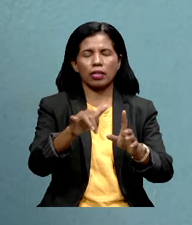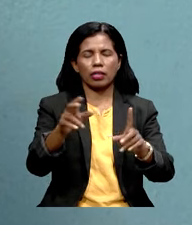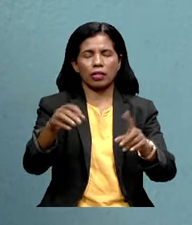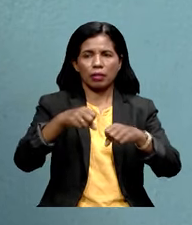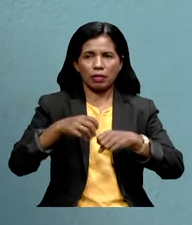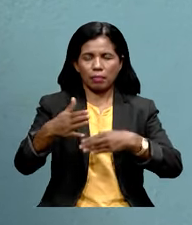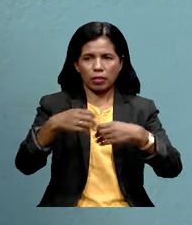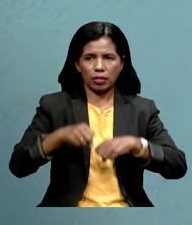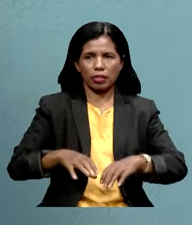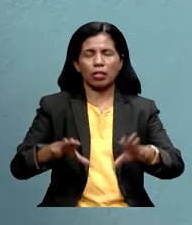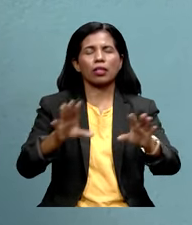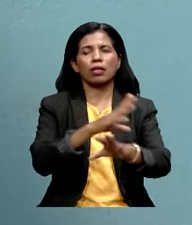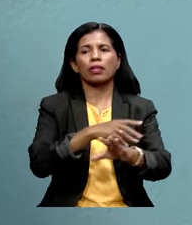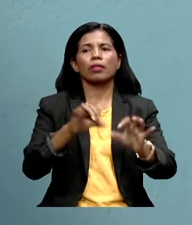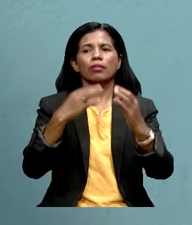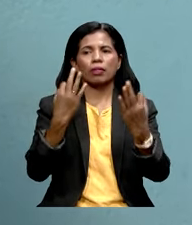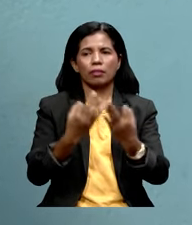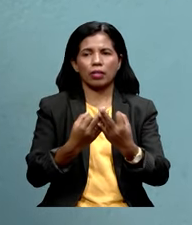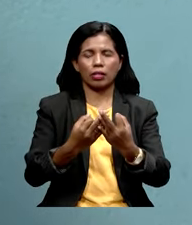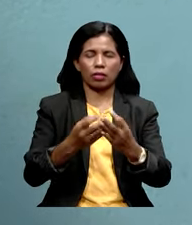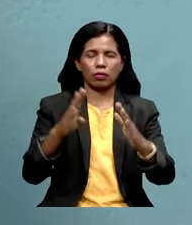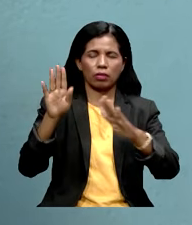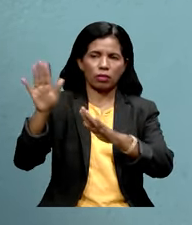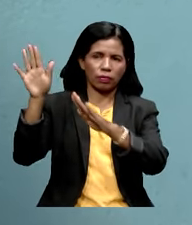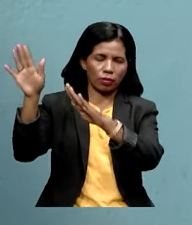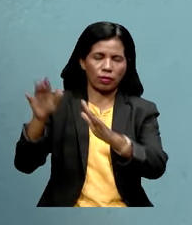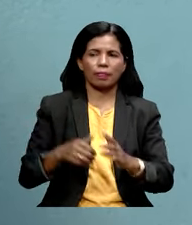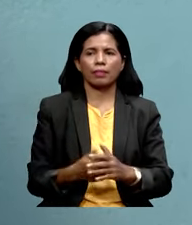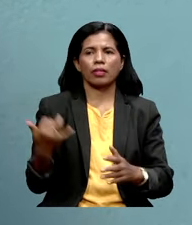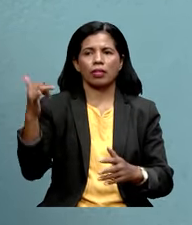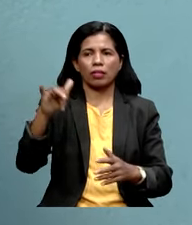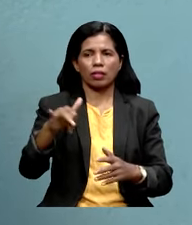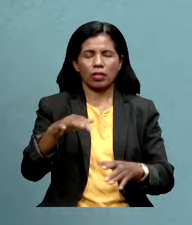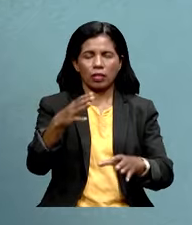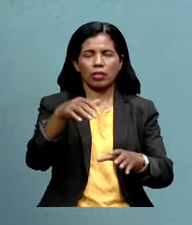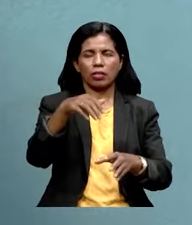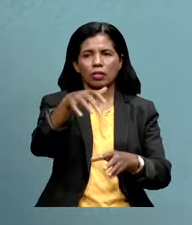mos umakai hira na be ma hele ya ko le te foi na dao ke setu subu ya